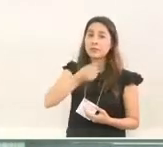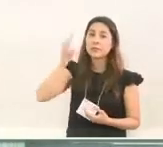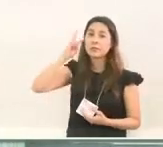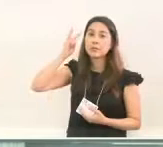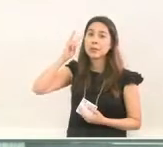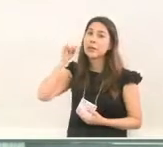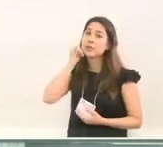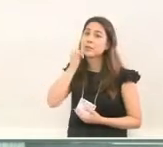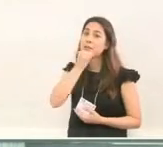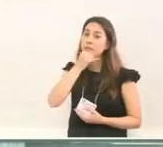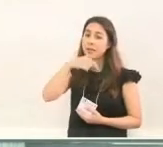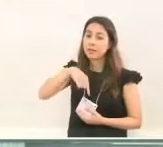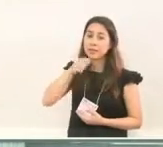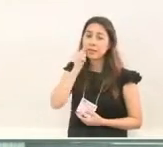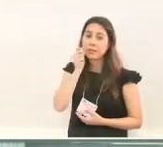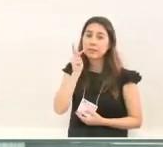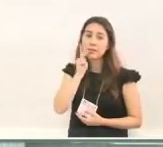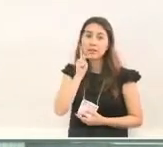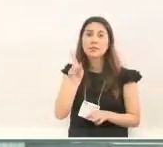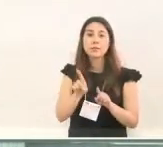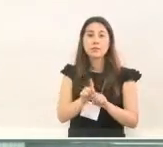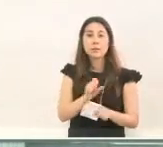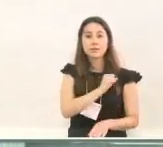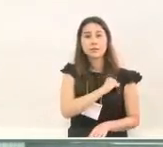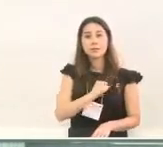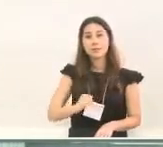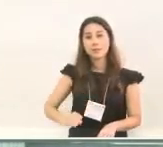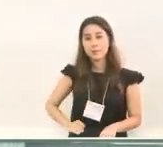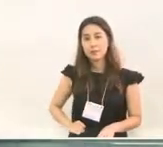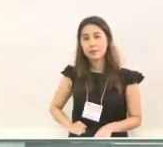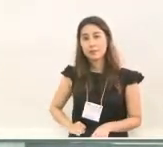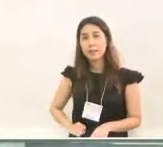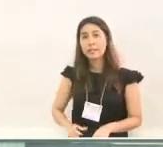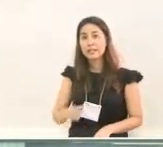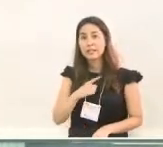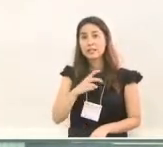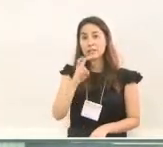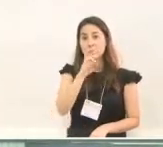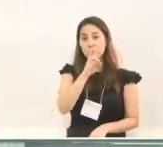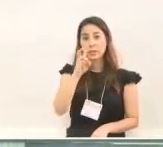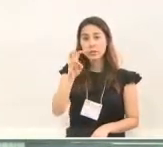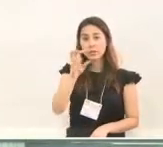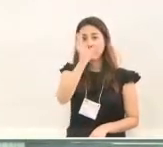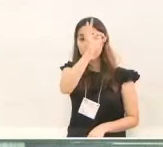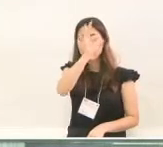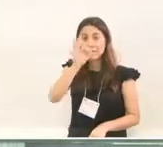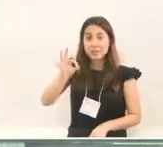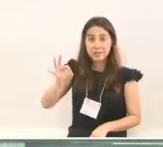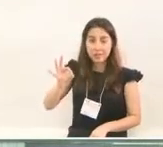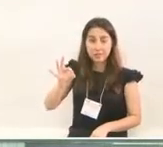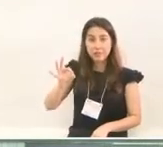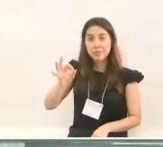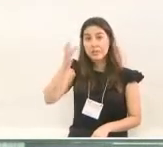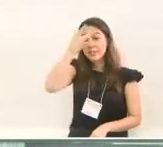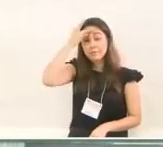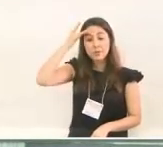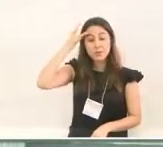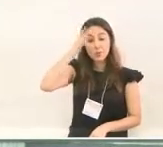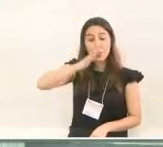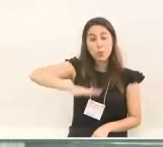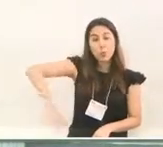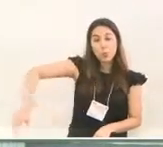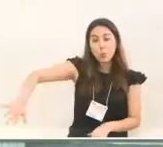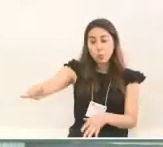italianos são joão da boa vista representa 55% da população da cidade segundo a última pesquisa